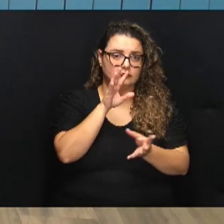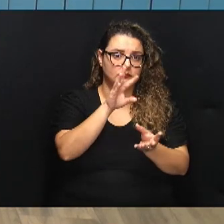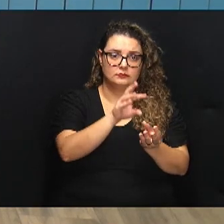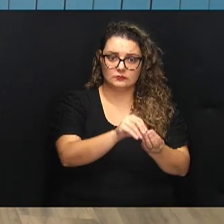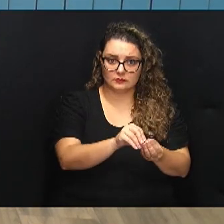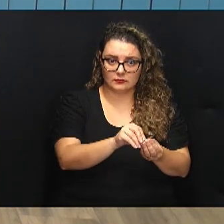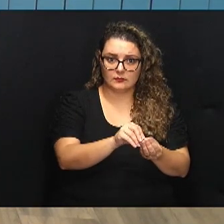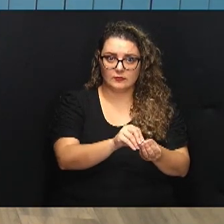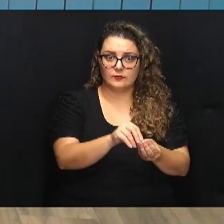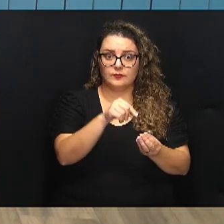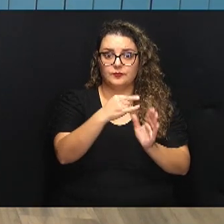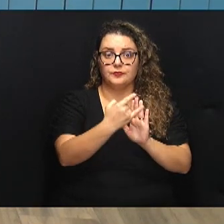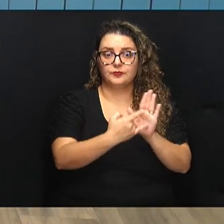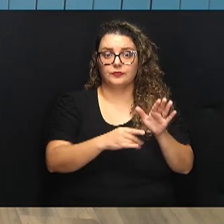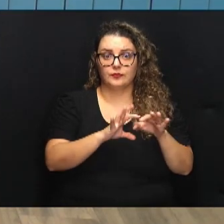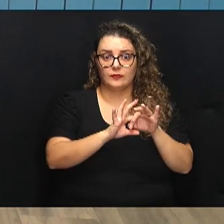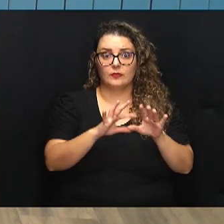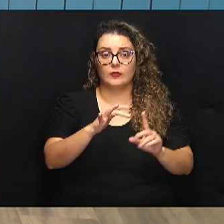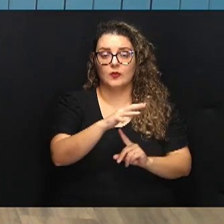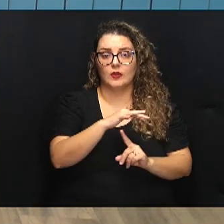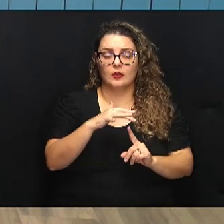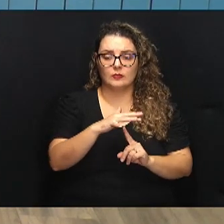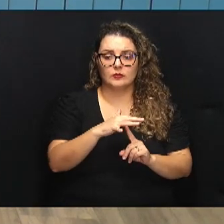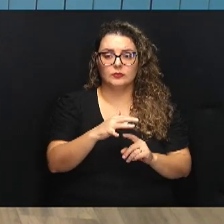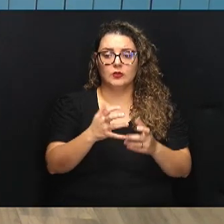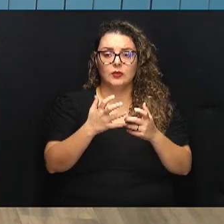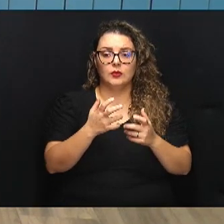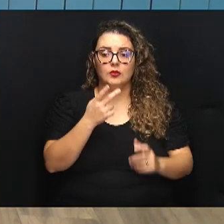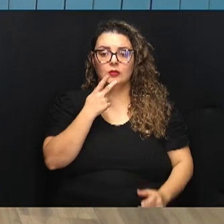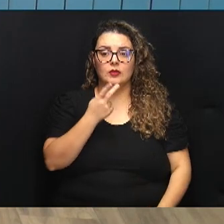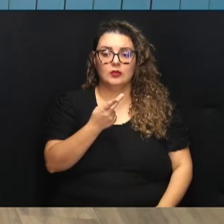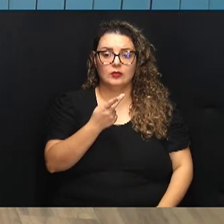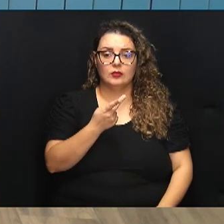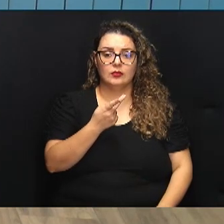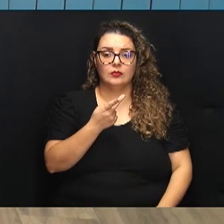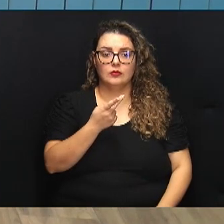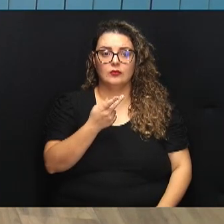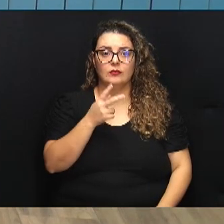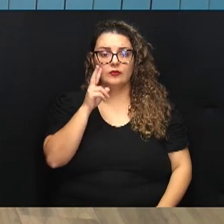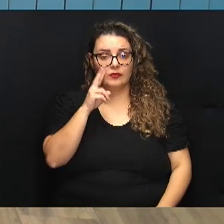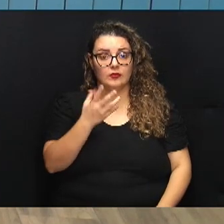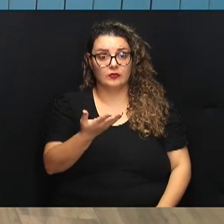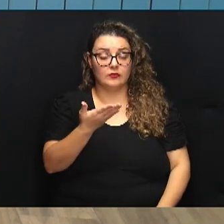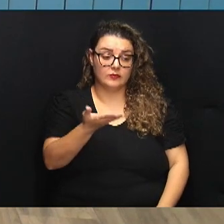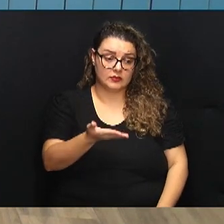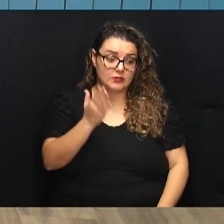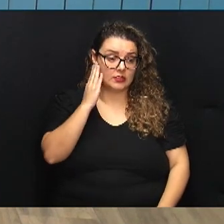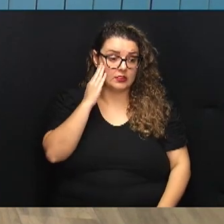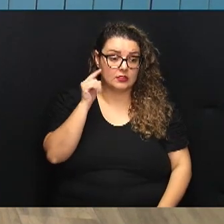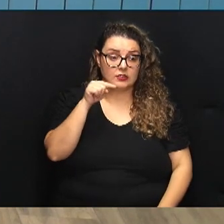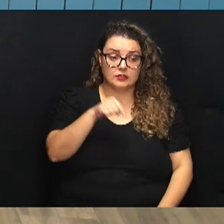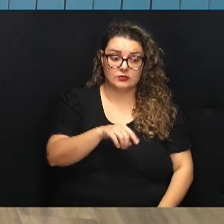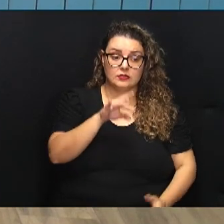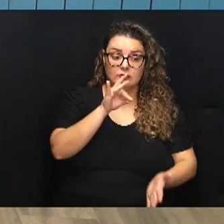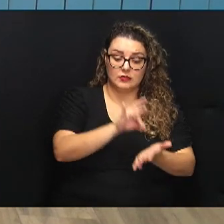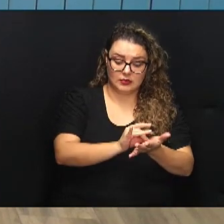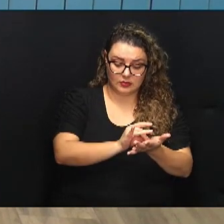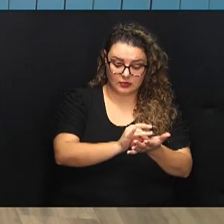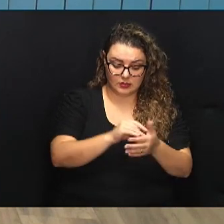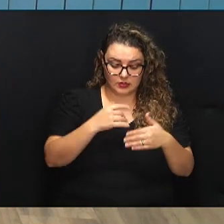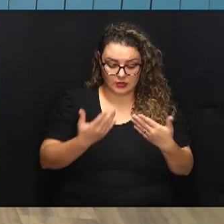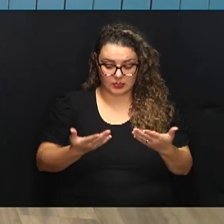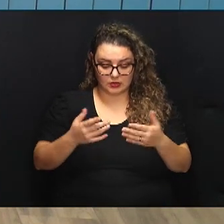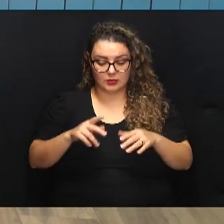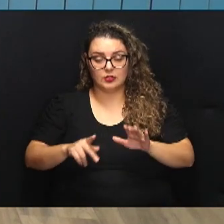da licença ambiental. Que eu queria repercutir com você é se você entende que isso procede e que o projeto